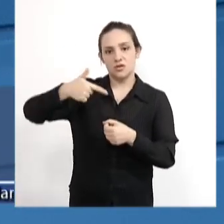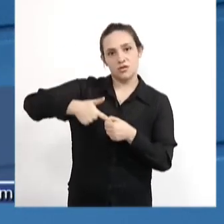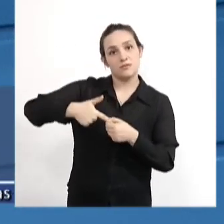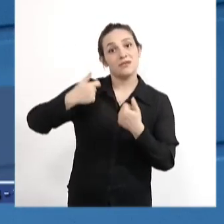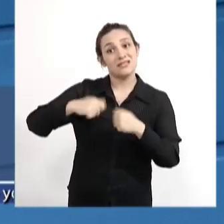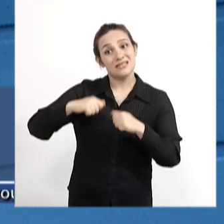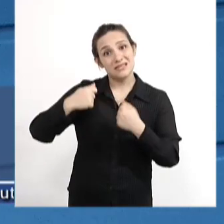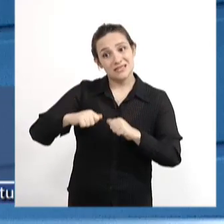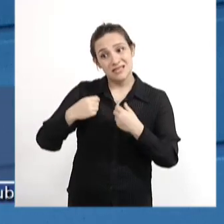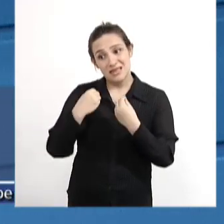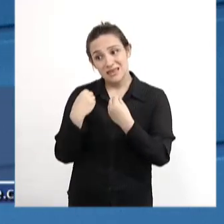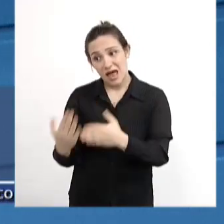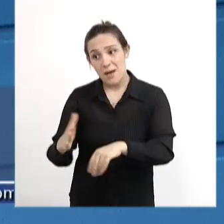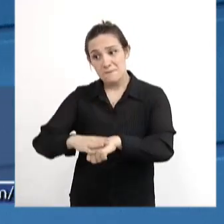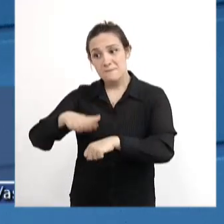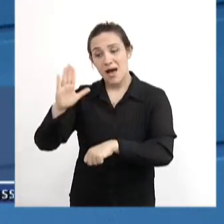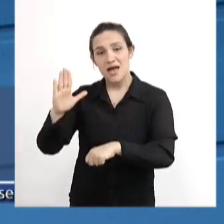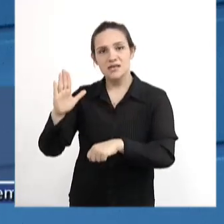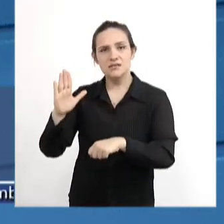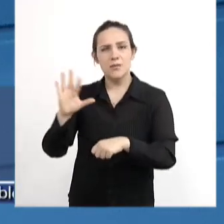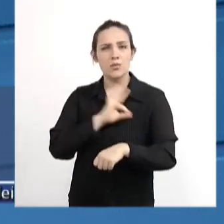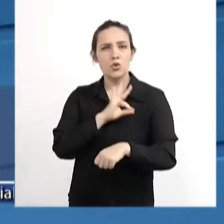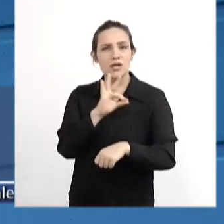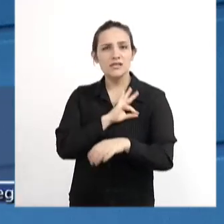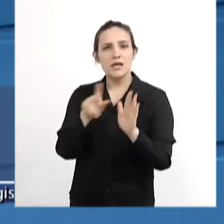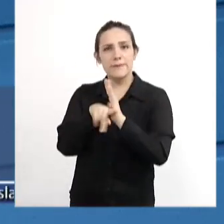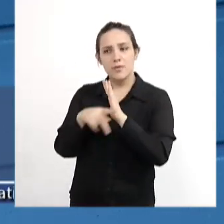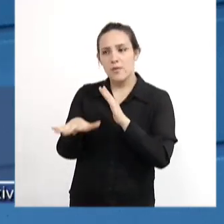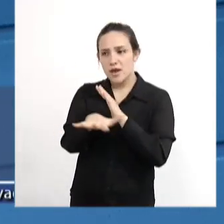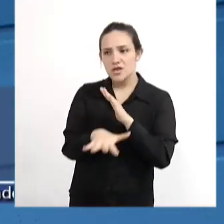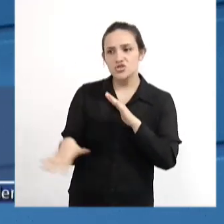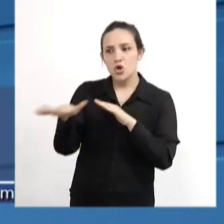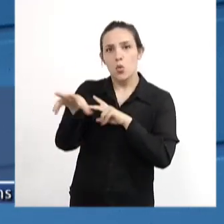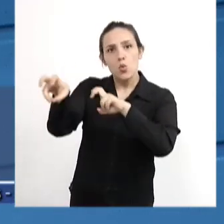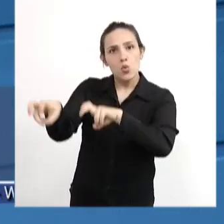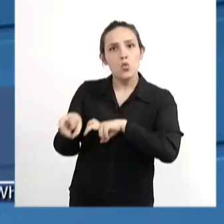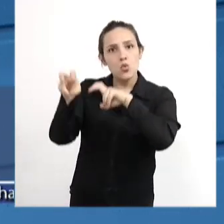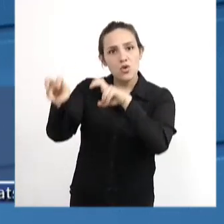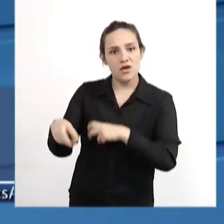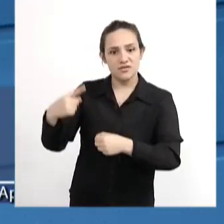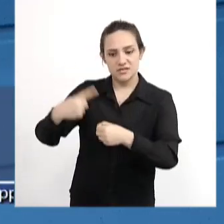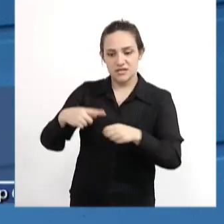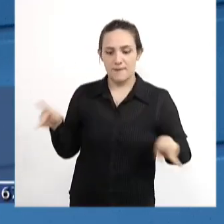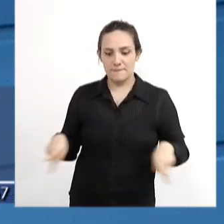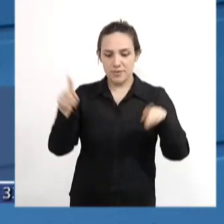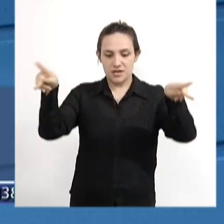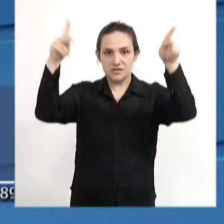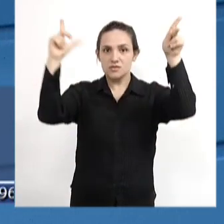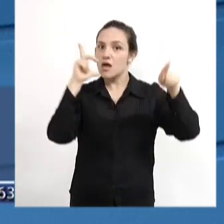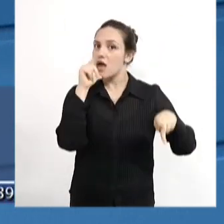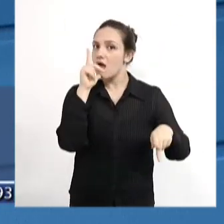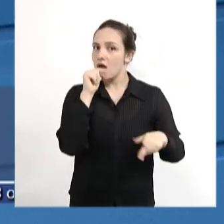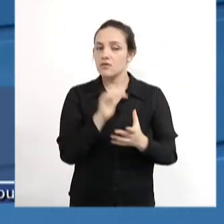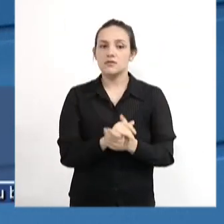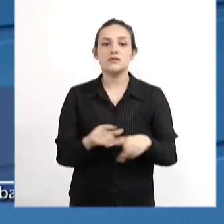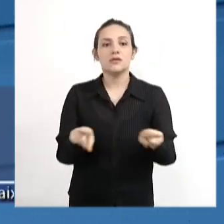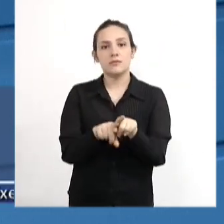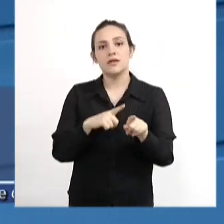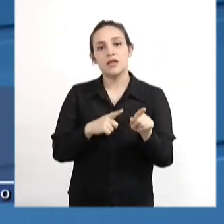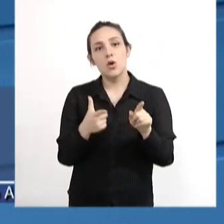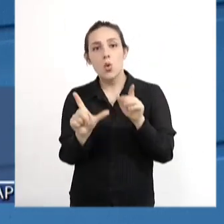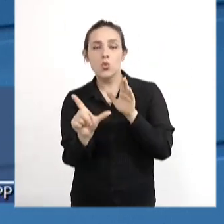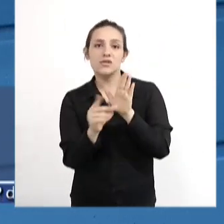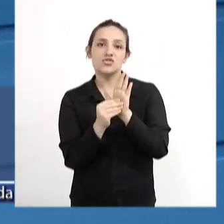Patrulha Rural do município de Paraíso das Águas. Em outras indicações, agora ao Poder